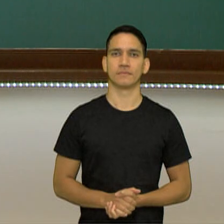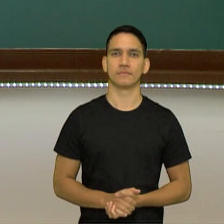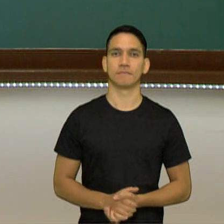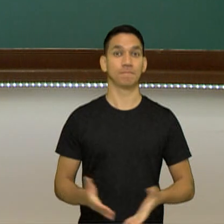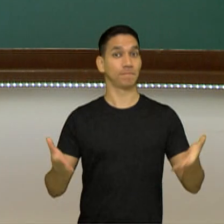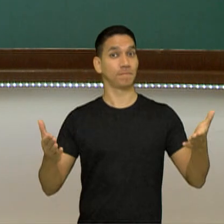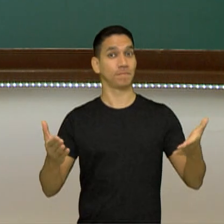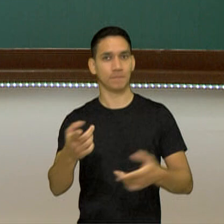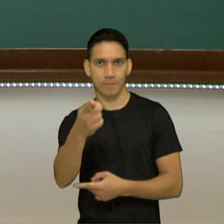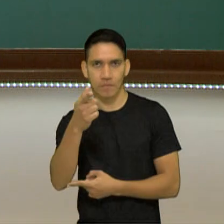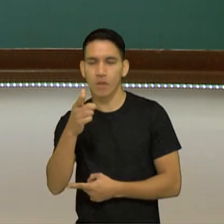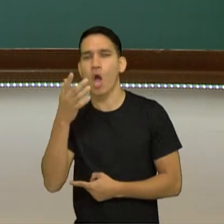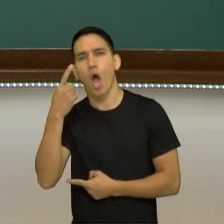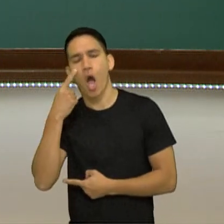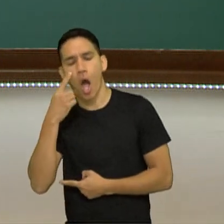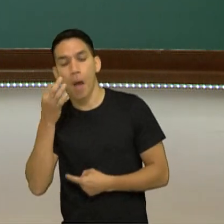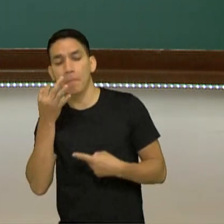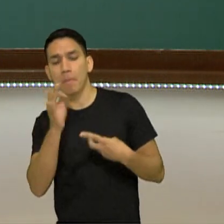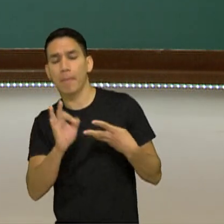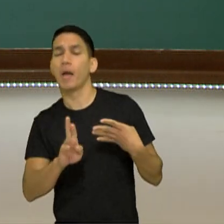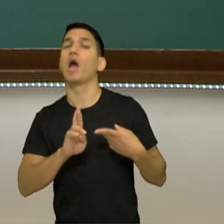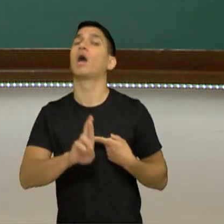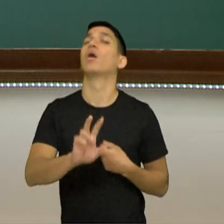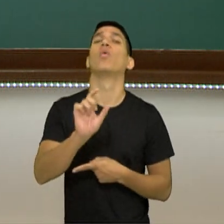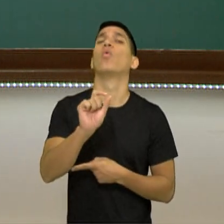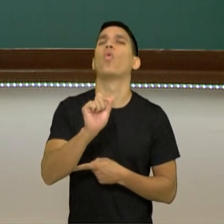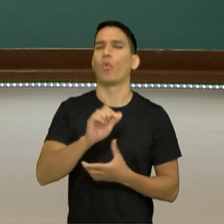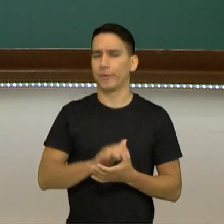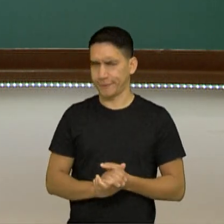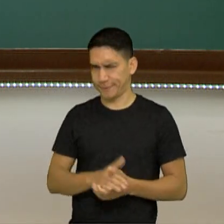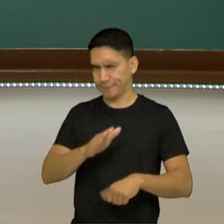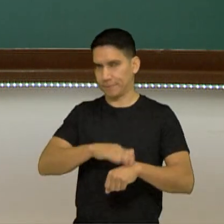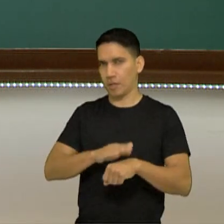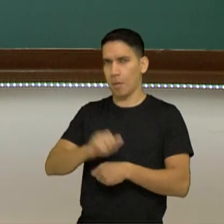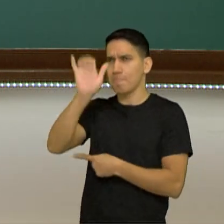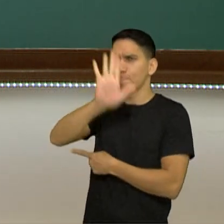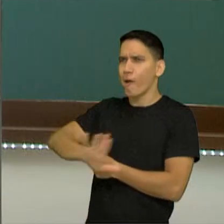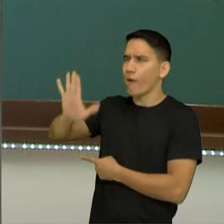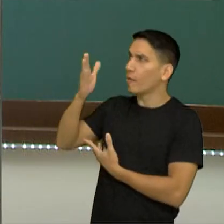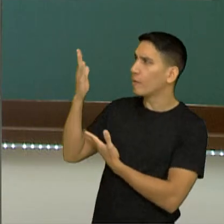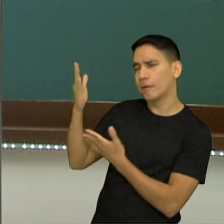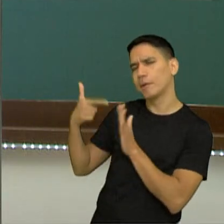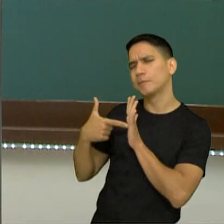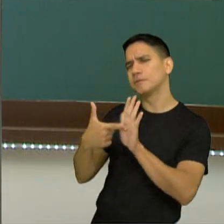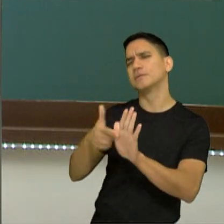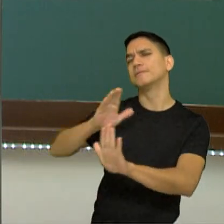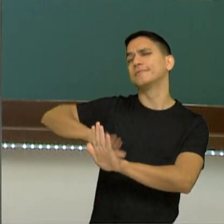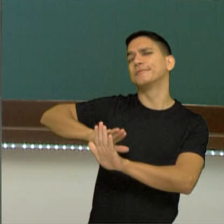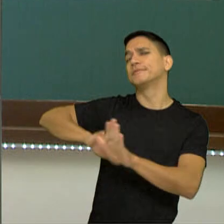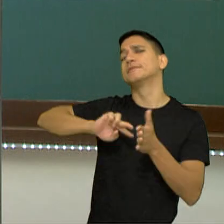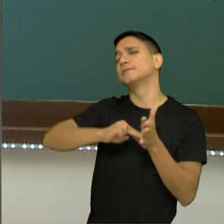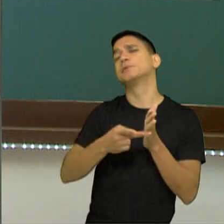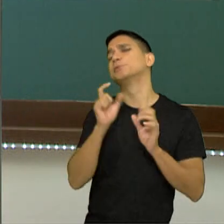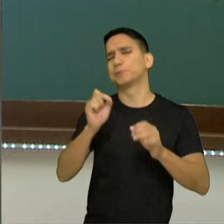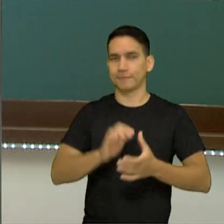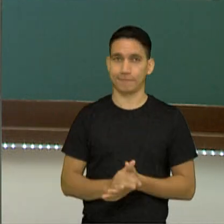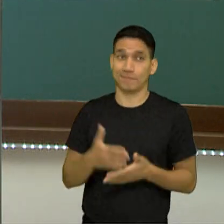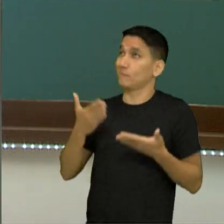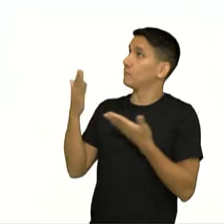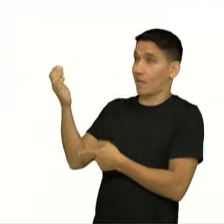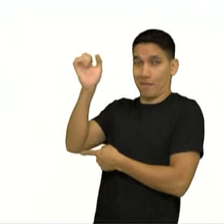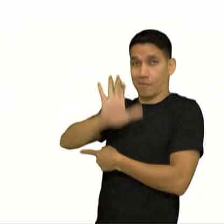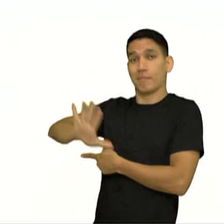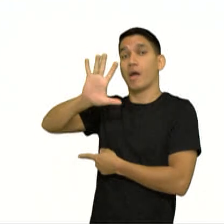E aí, pessoal, vamos responder então o que esse quadro, essa imagem está mostrando para a gente. Então, na imagem